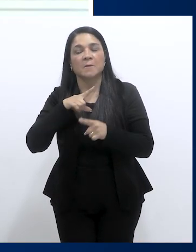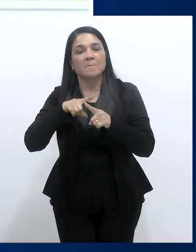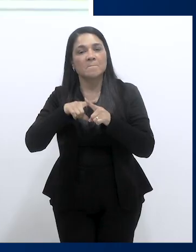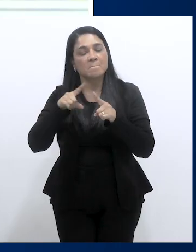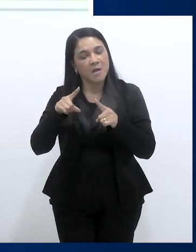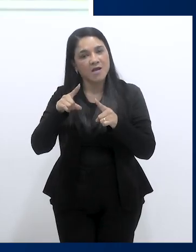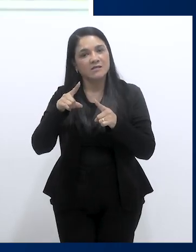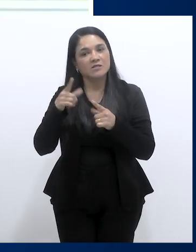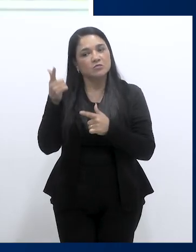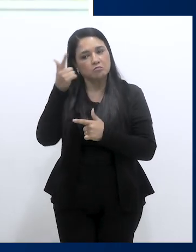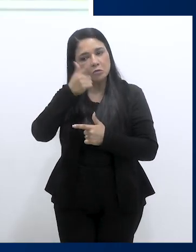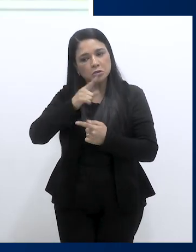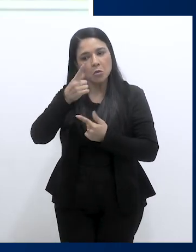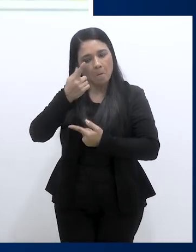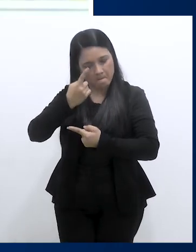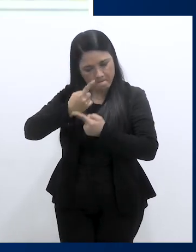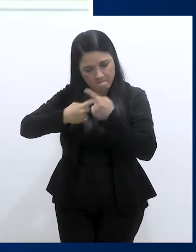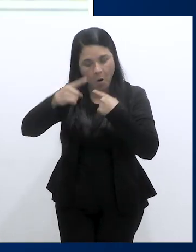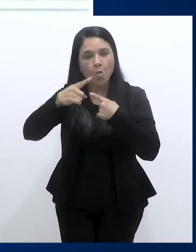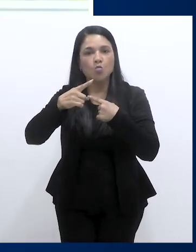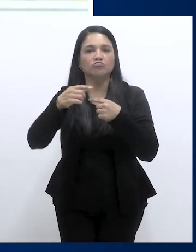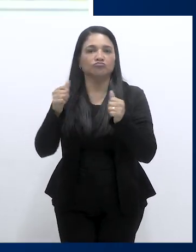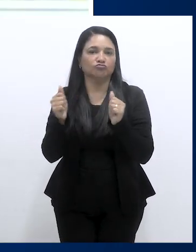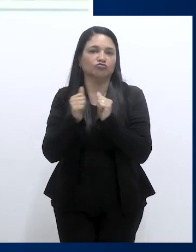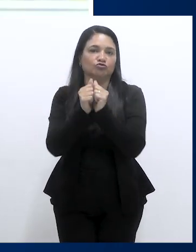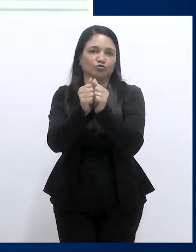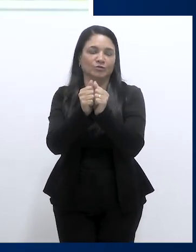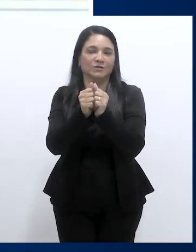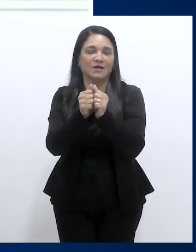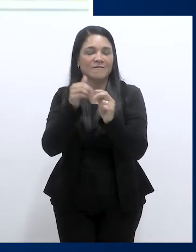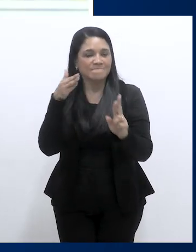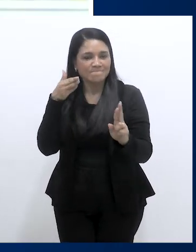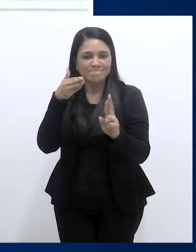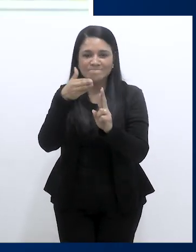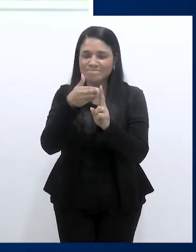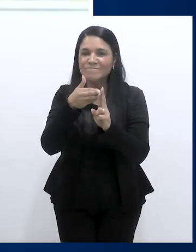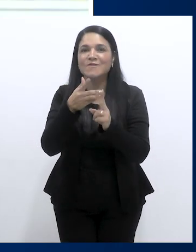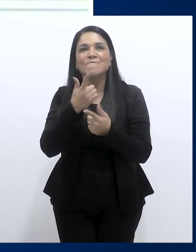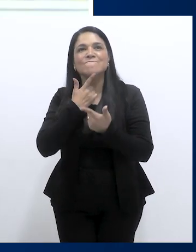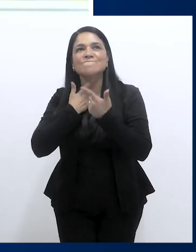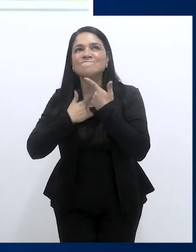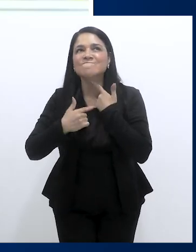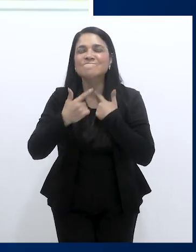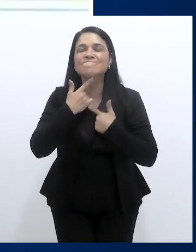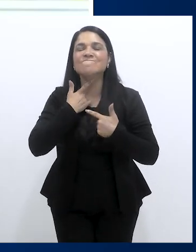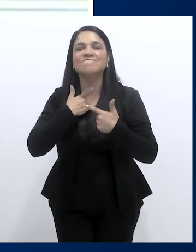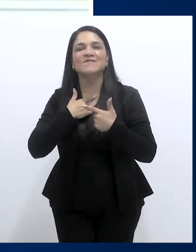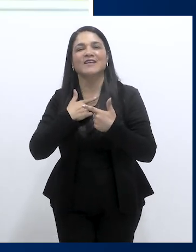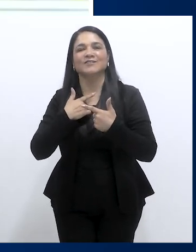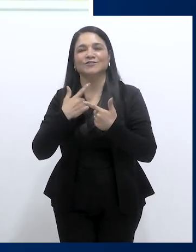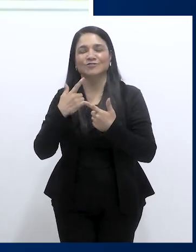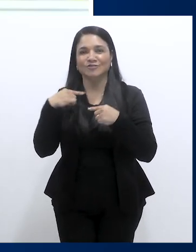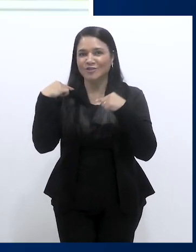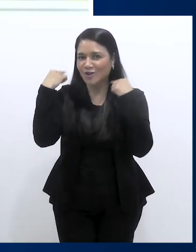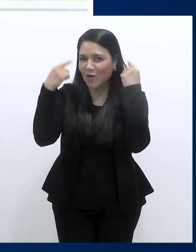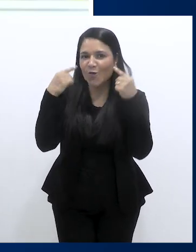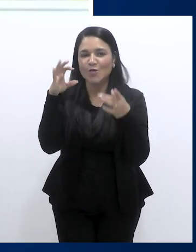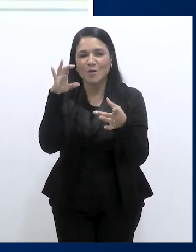mas, quer dizer, a gente passou por muitas coisas juntas, mas sempre tendo fome, sempre sendo loucas. Eu acho que é um